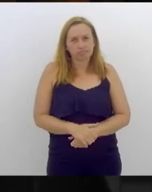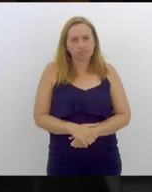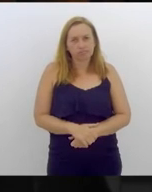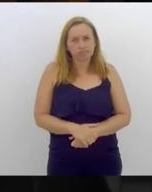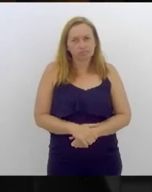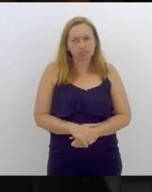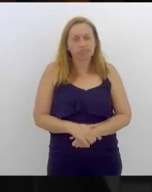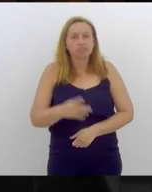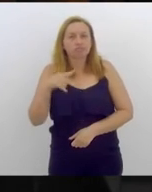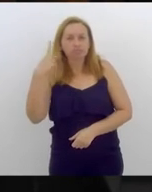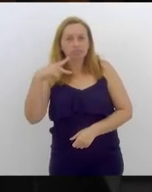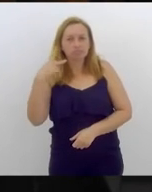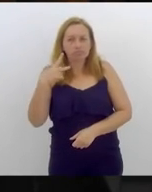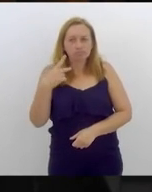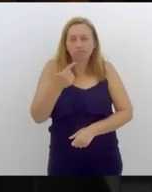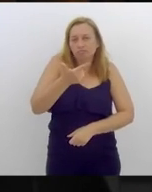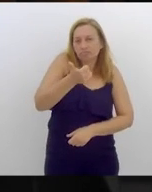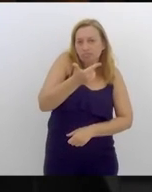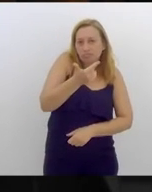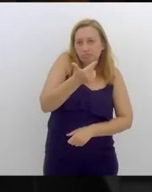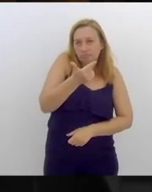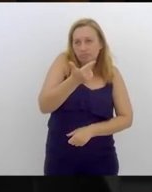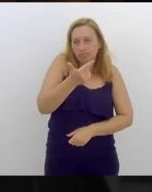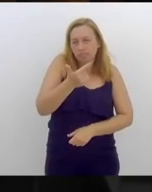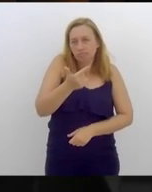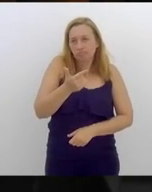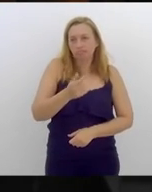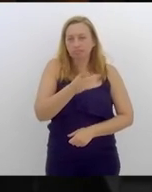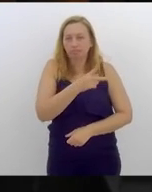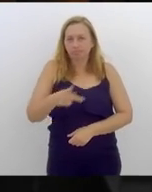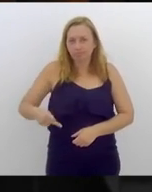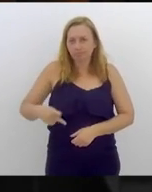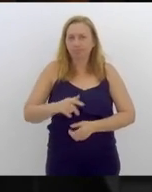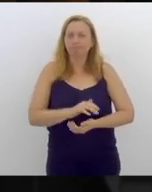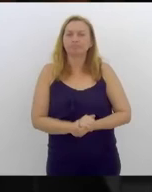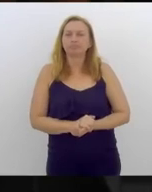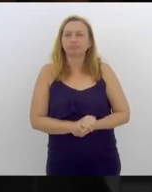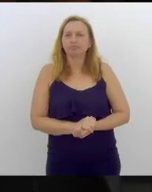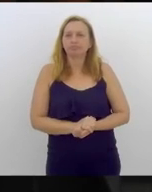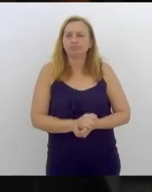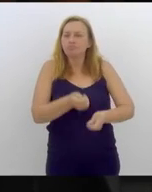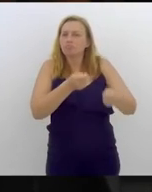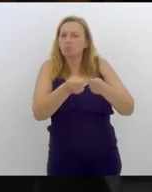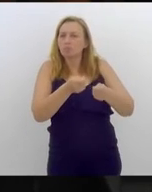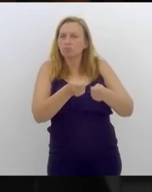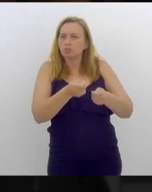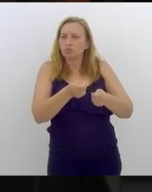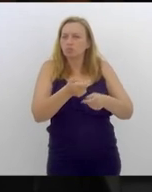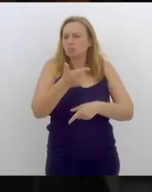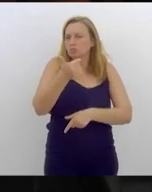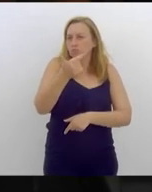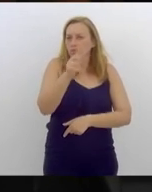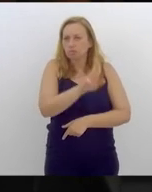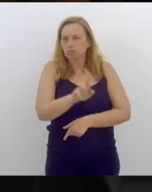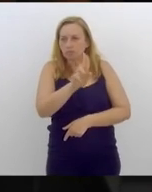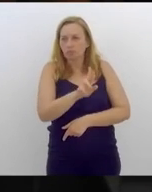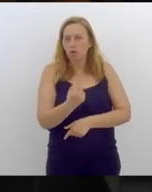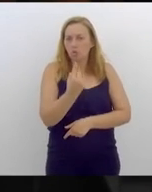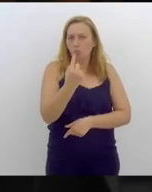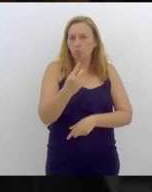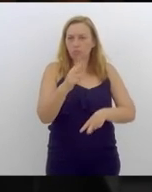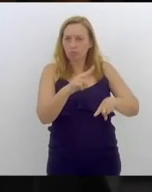a política armamentista de Jair bolsonaro levou a um descontrole da circulação de armas que mesmo um